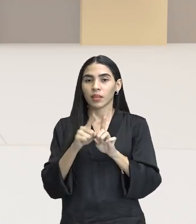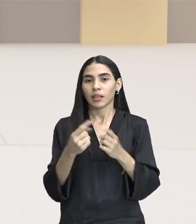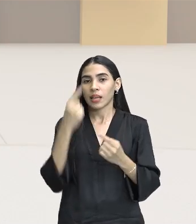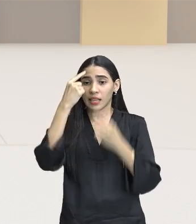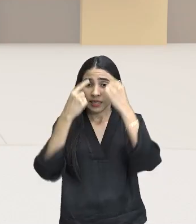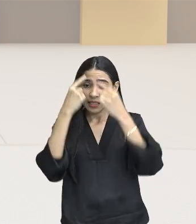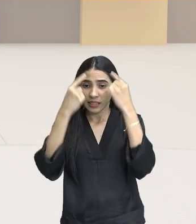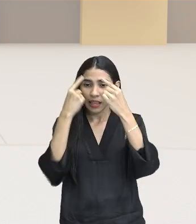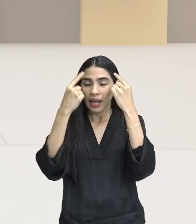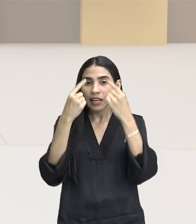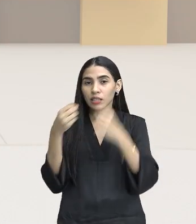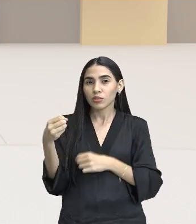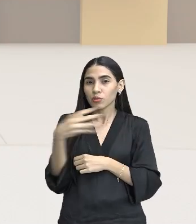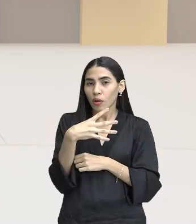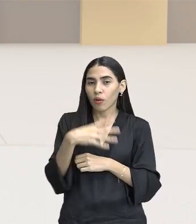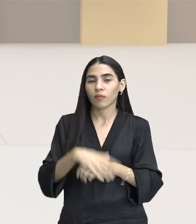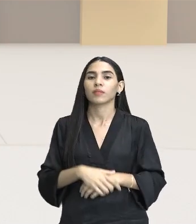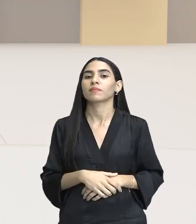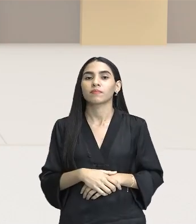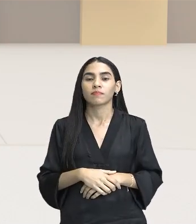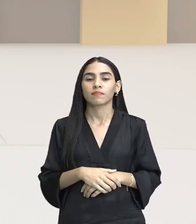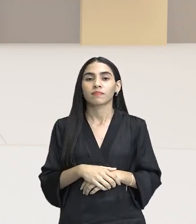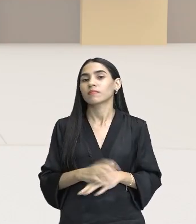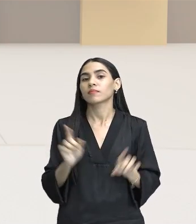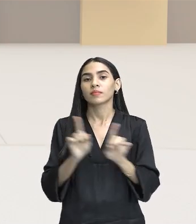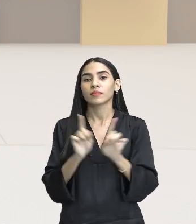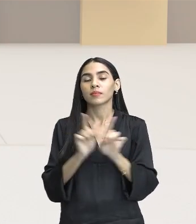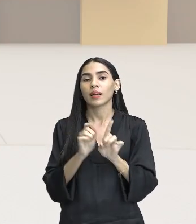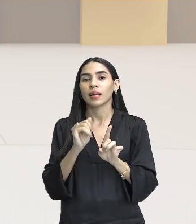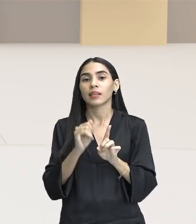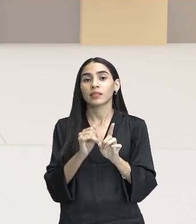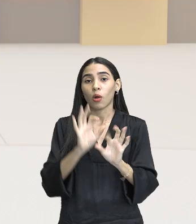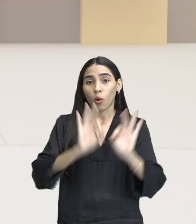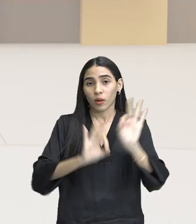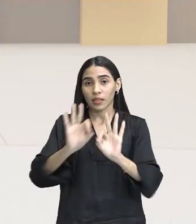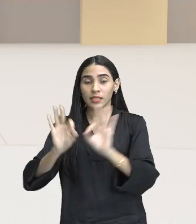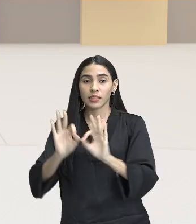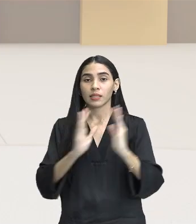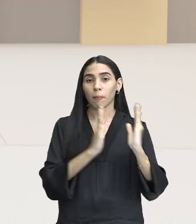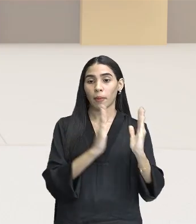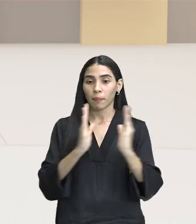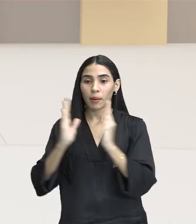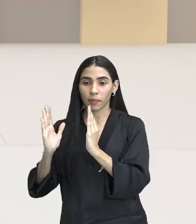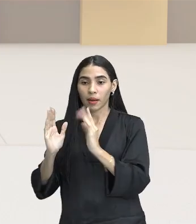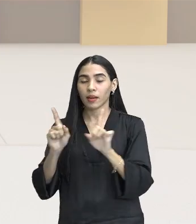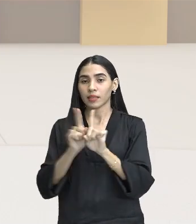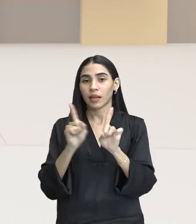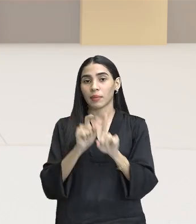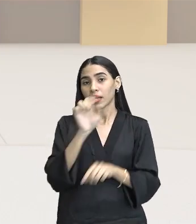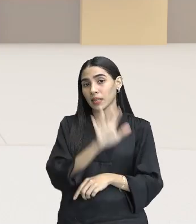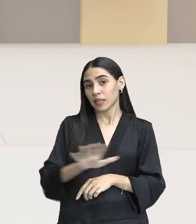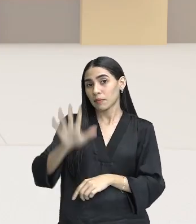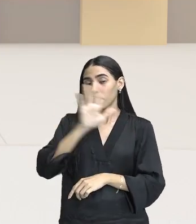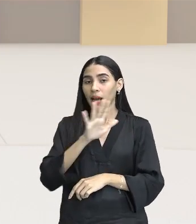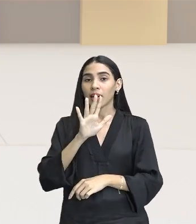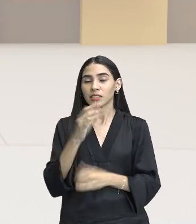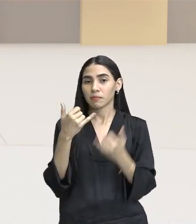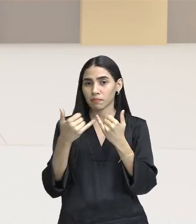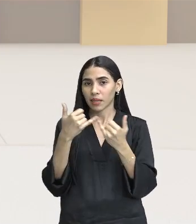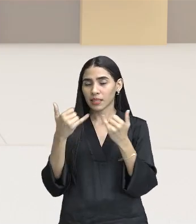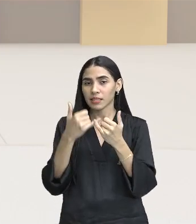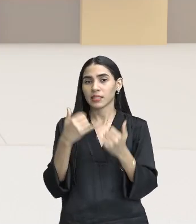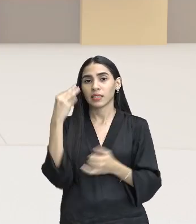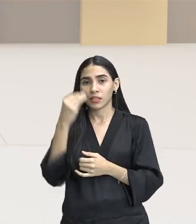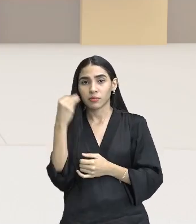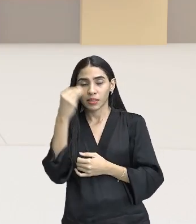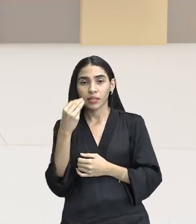ideias estranhas. As reduz em categorias e em imagens comuns,